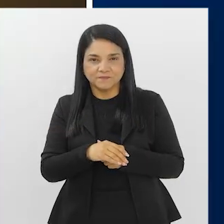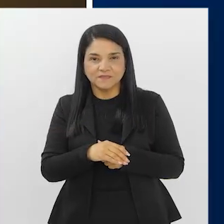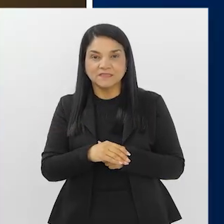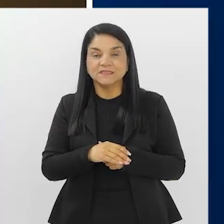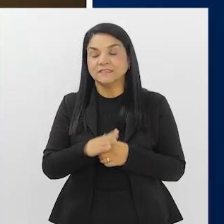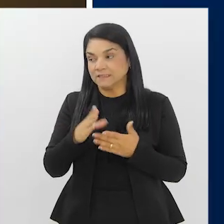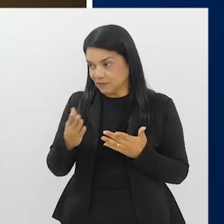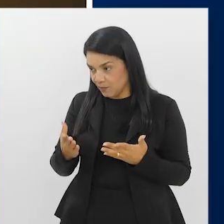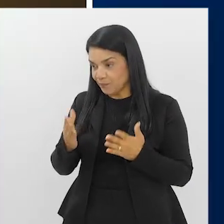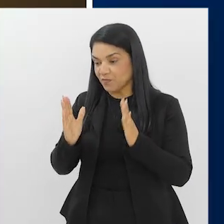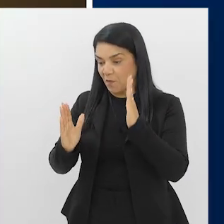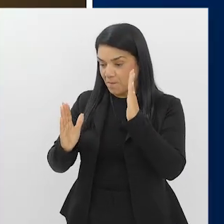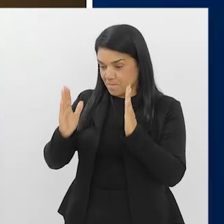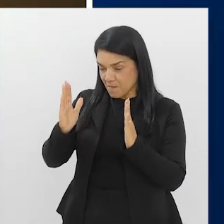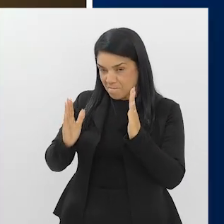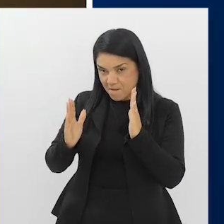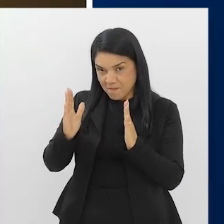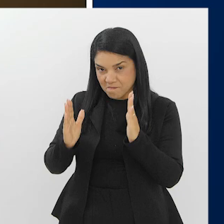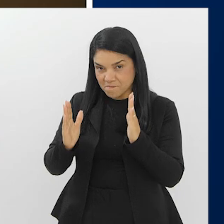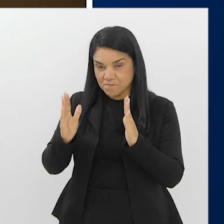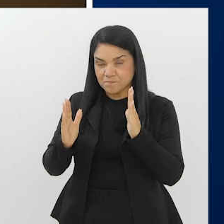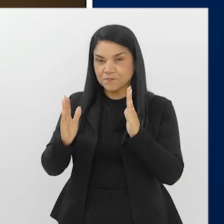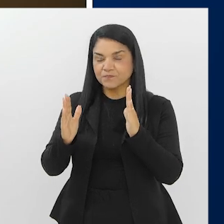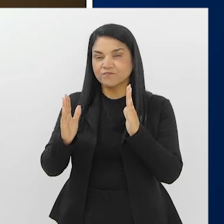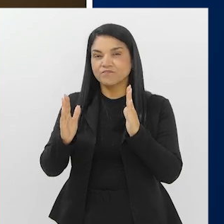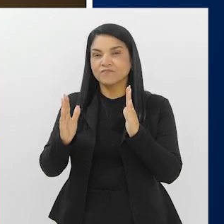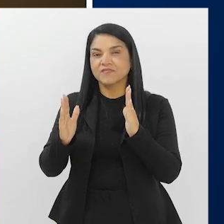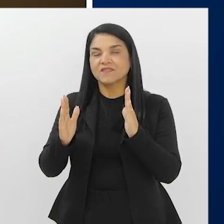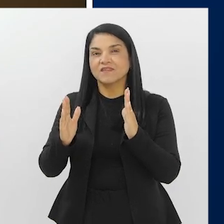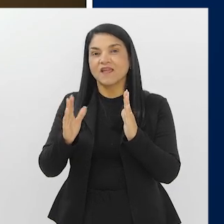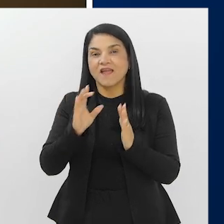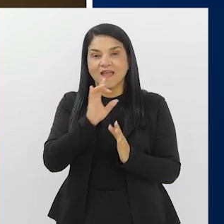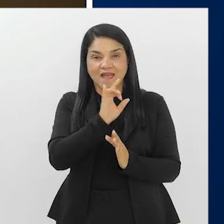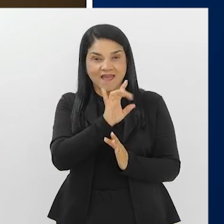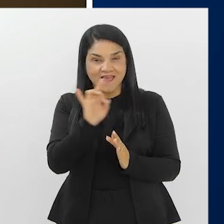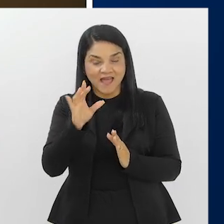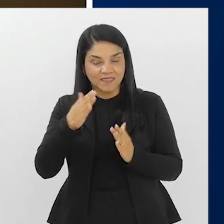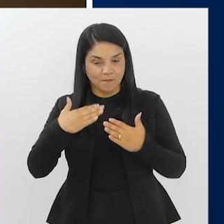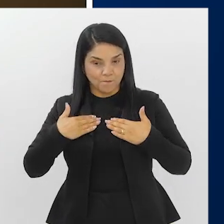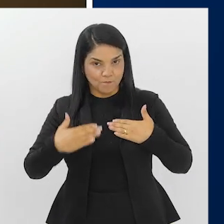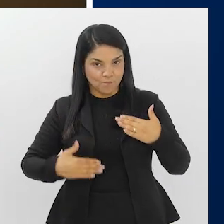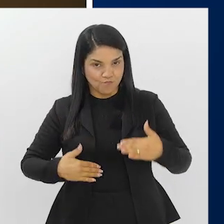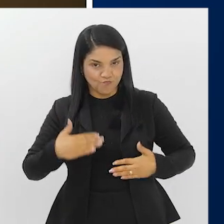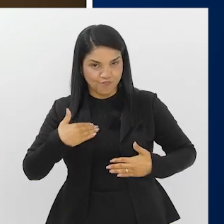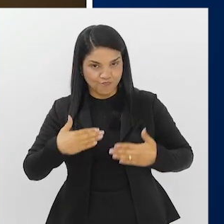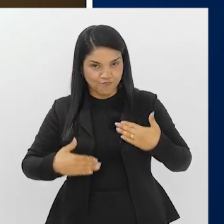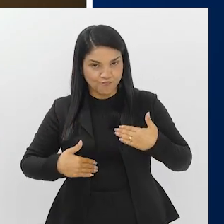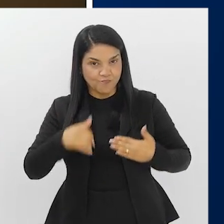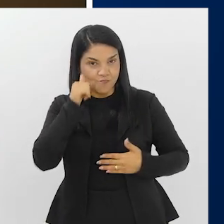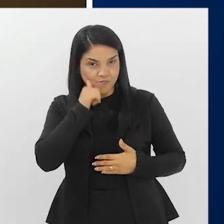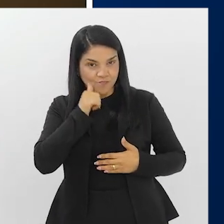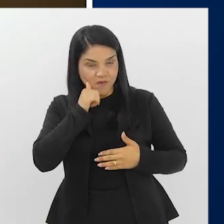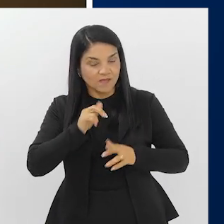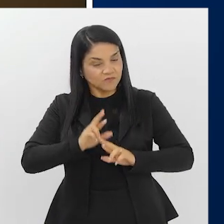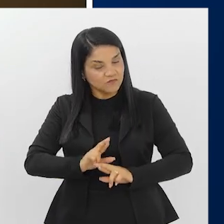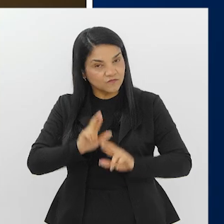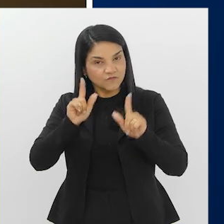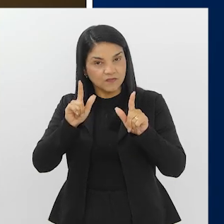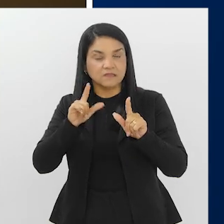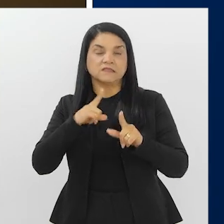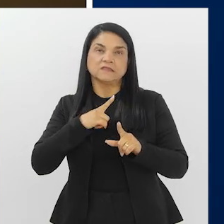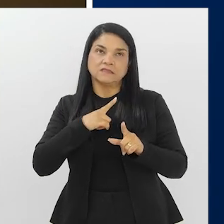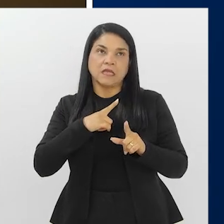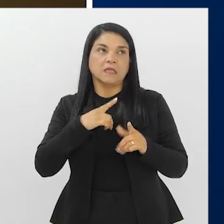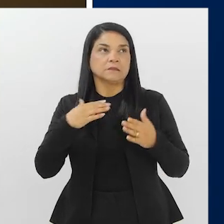Então, é uma média, tá? Como você mesmo disse, cada organismo de uma mulher é um. Então,